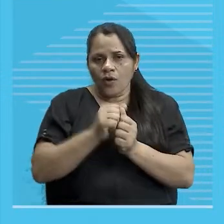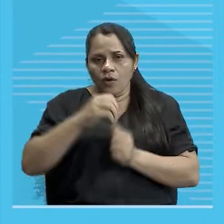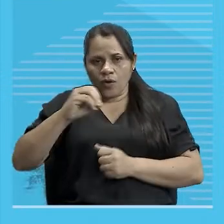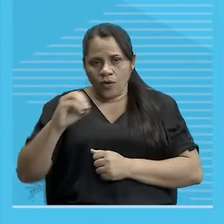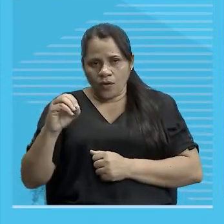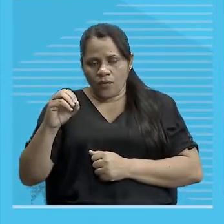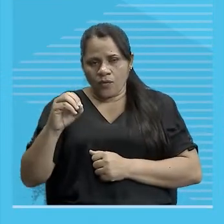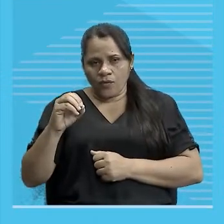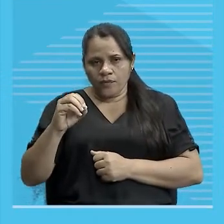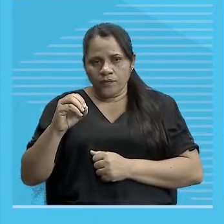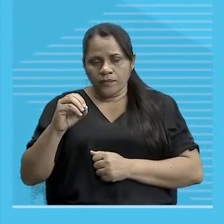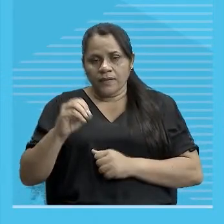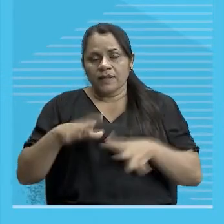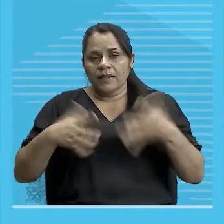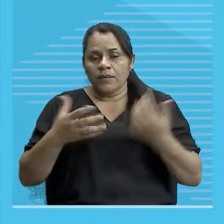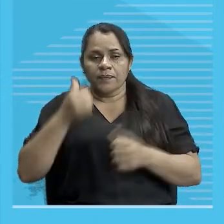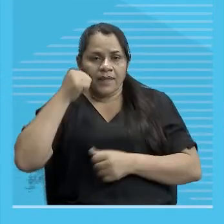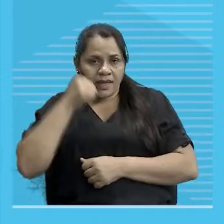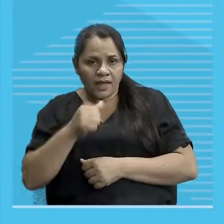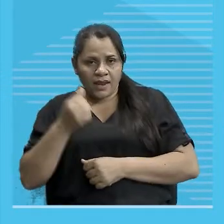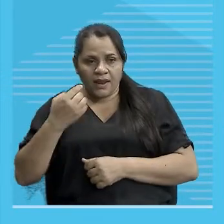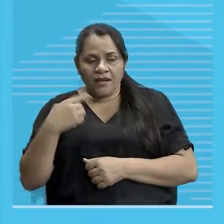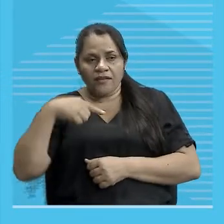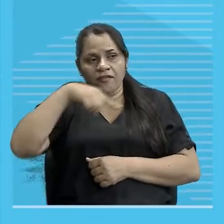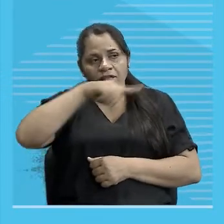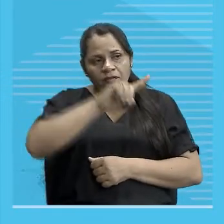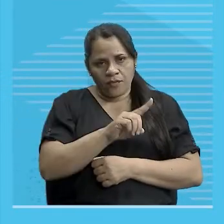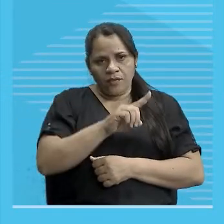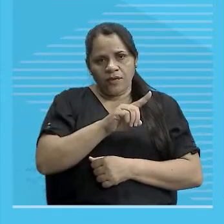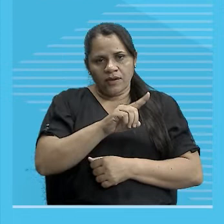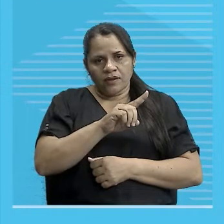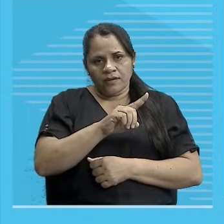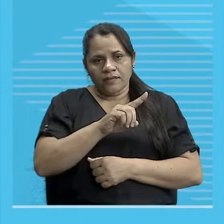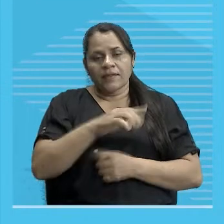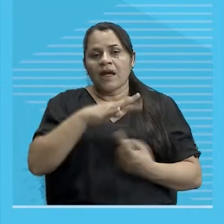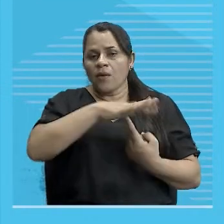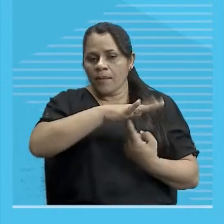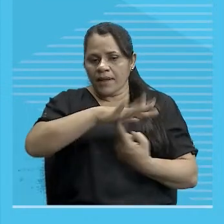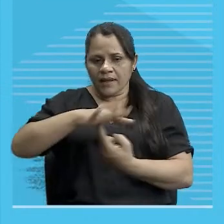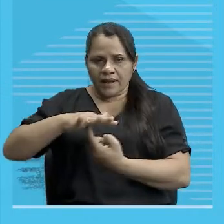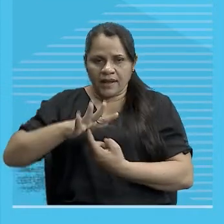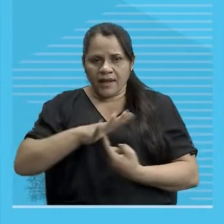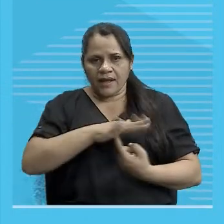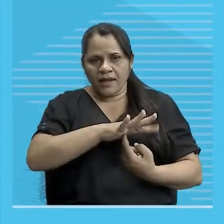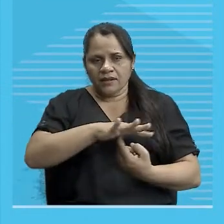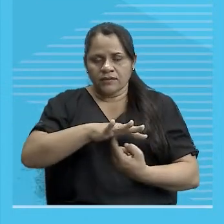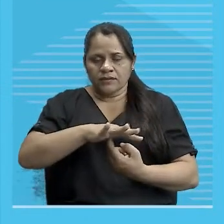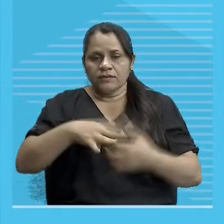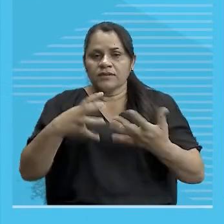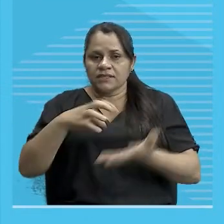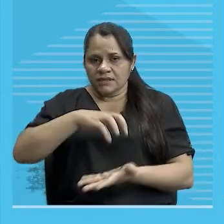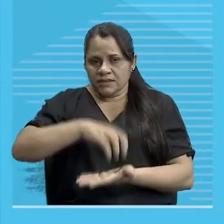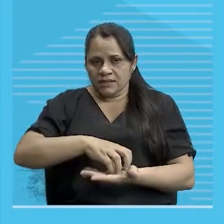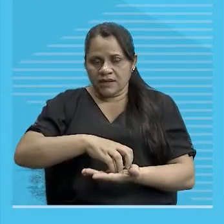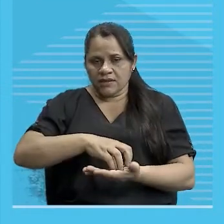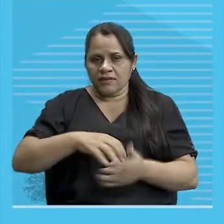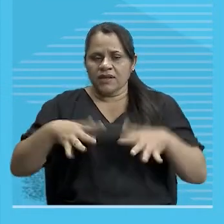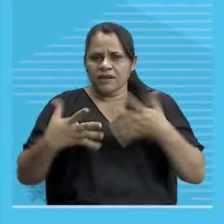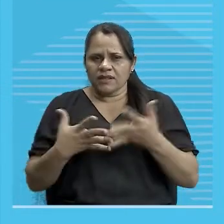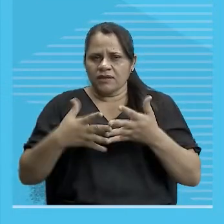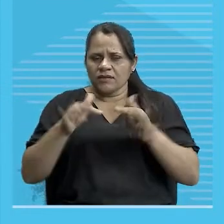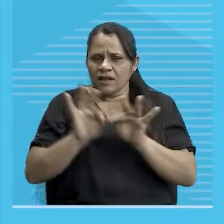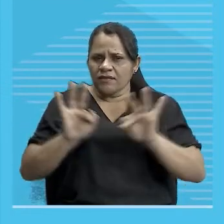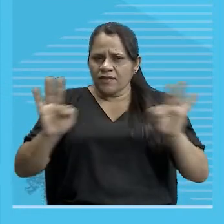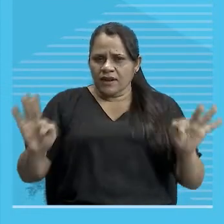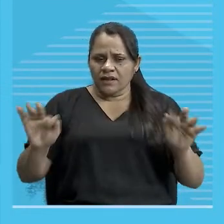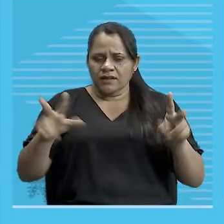ao mercado. É bem simples. Se diante da palavra masculina mercado, você percebe que a preposição a vai